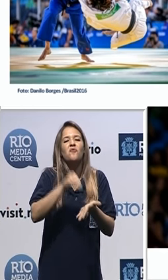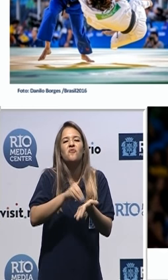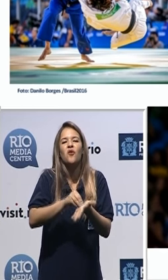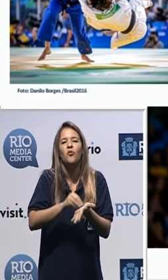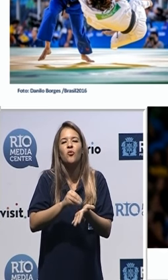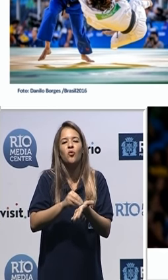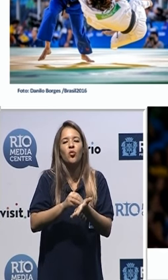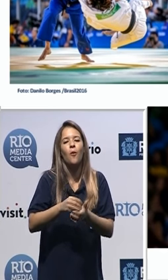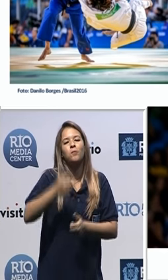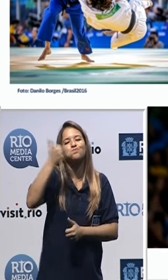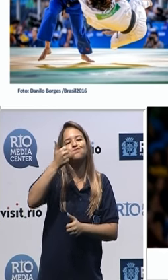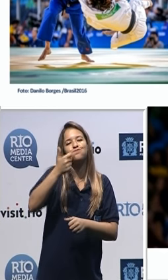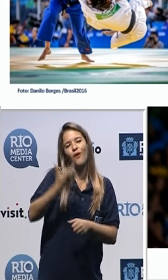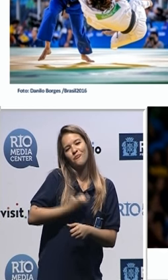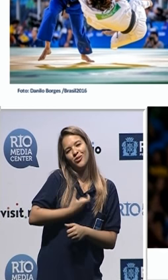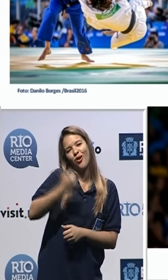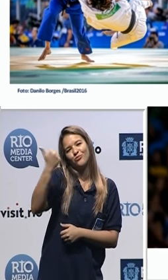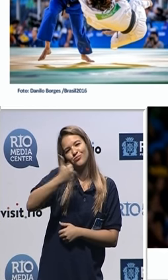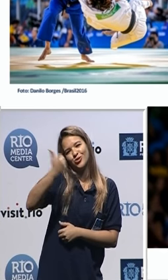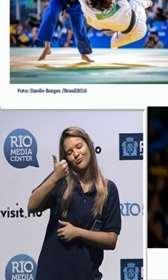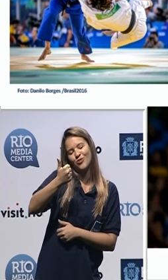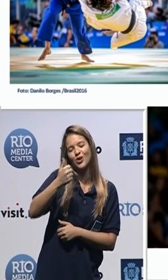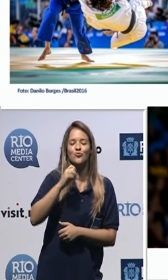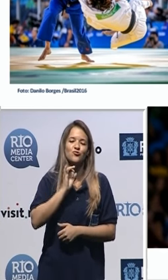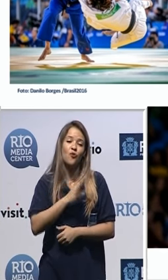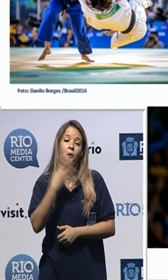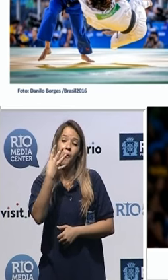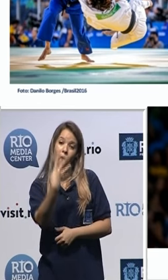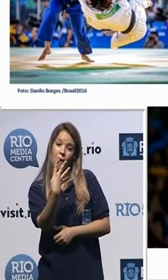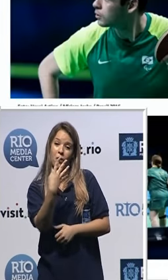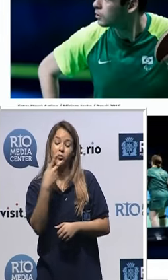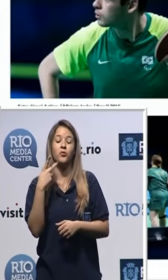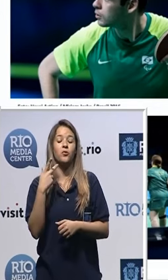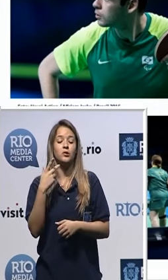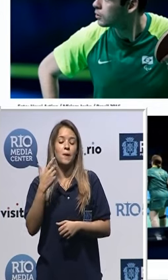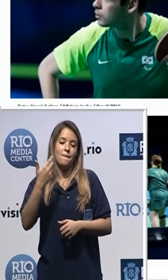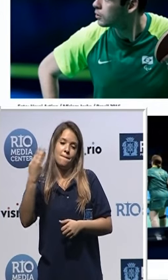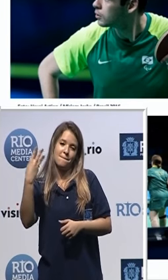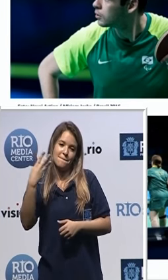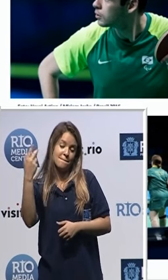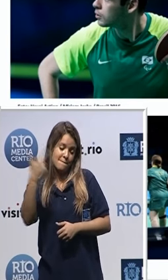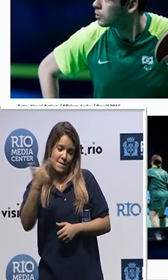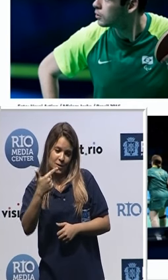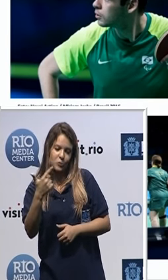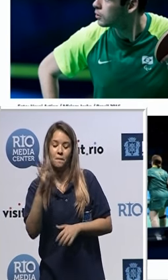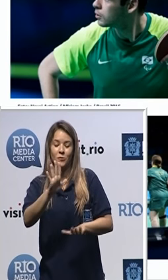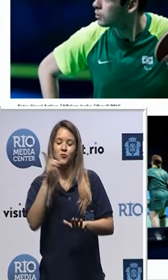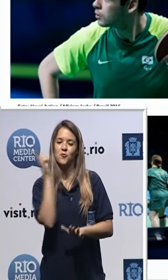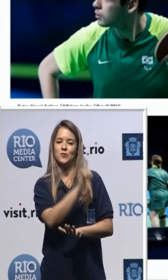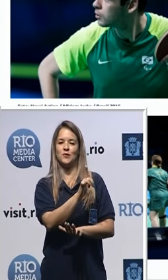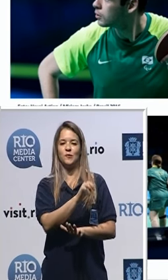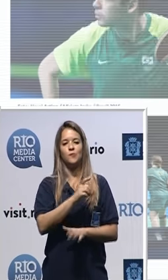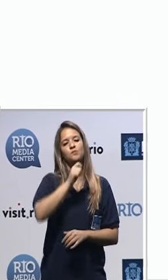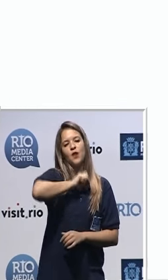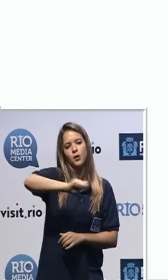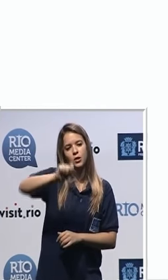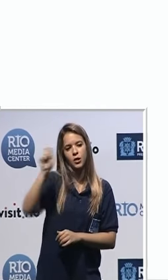judô, mas tivemos 4 medalhas de prata. o tênis de